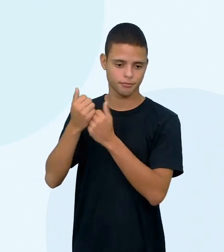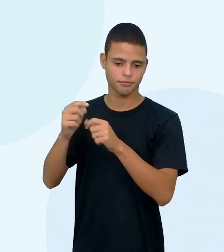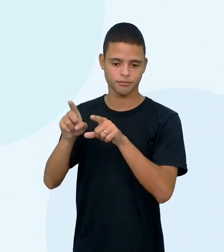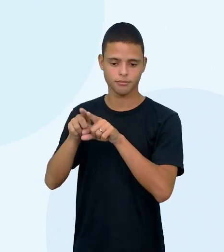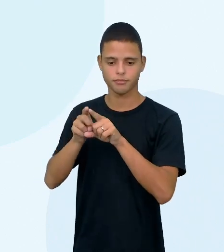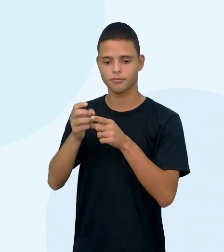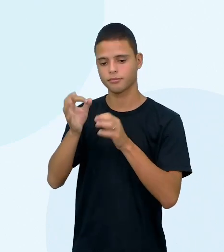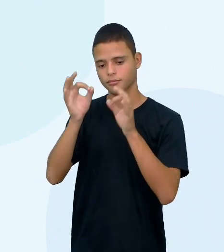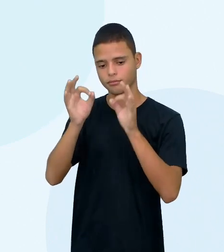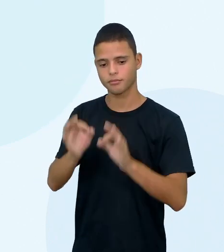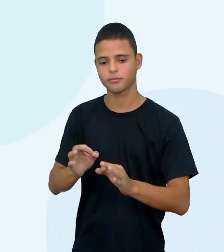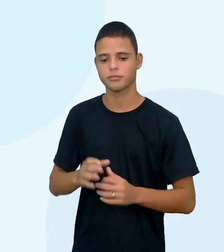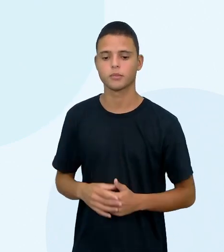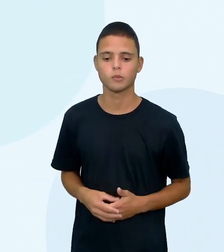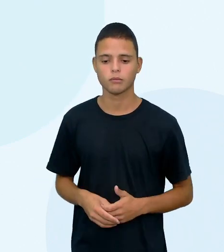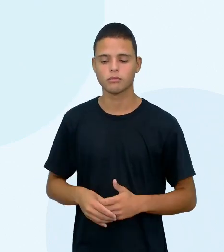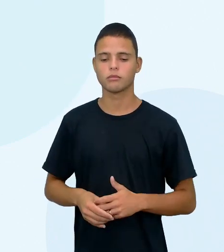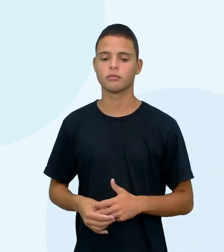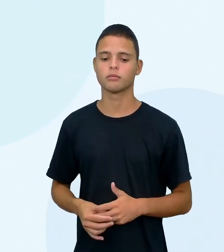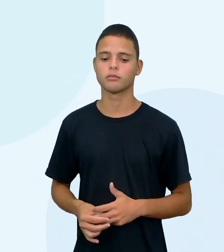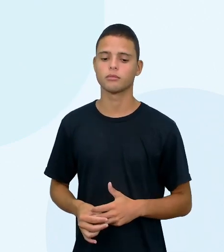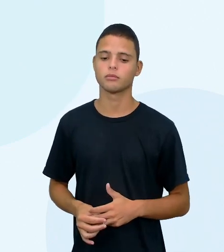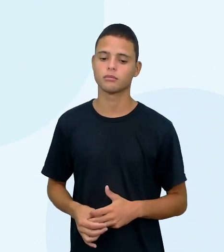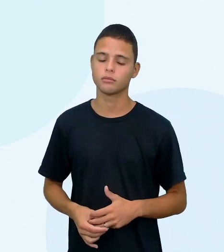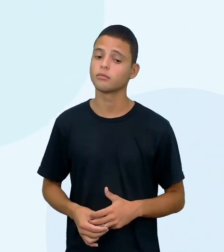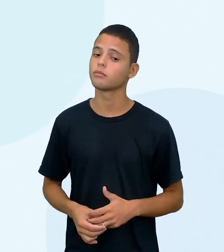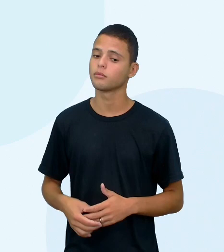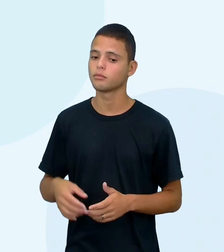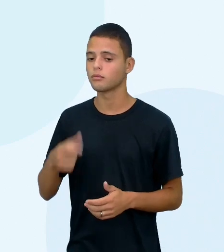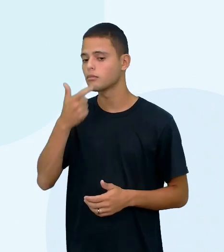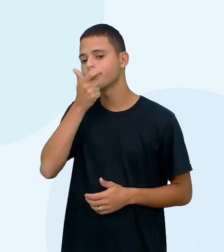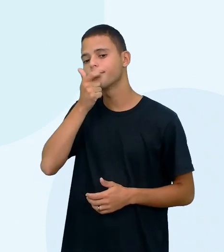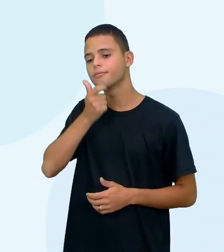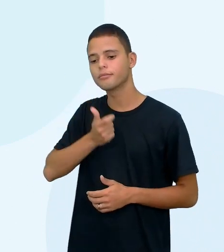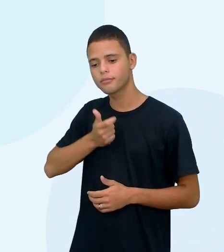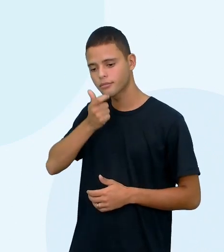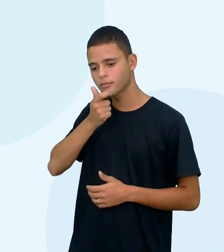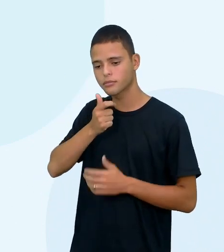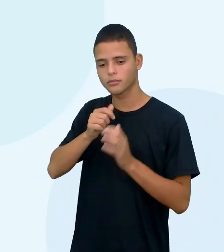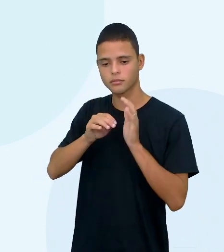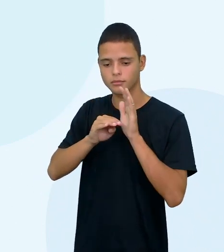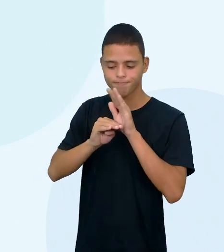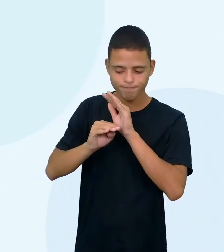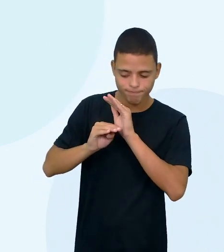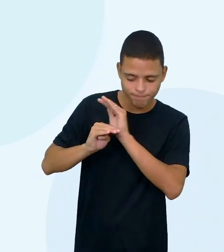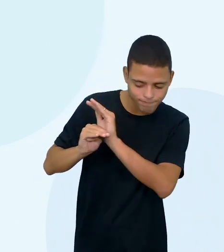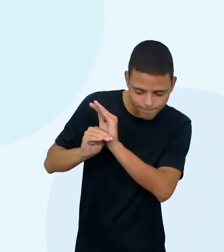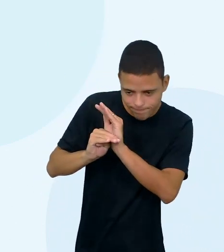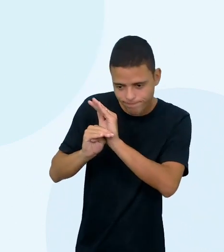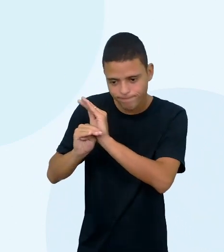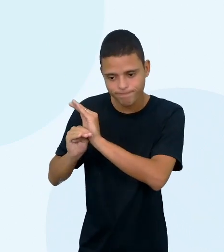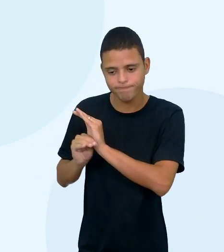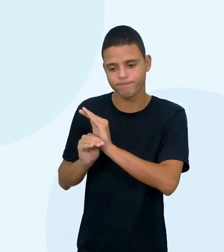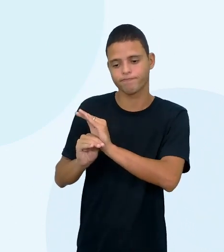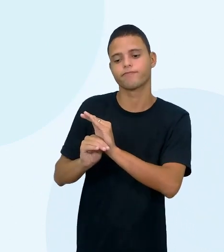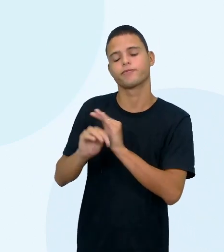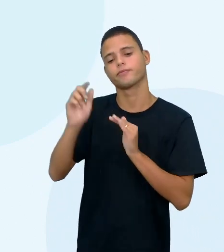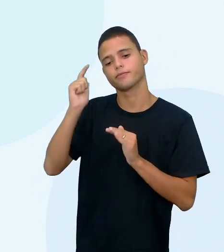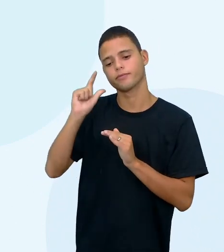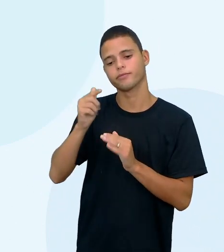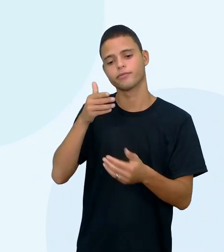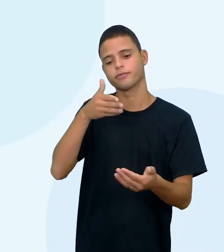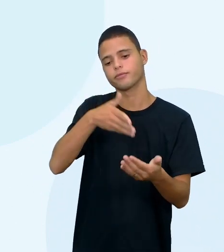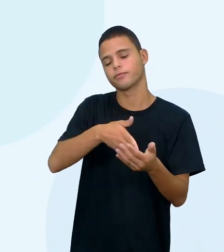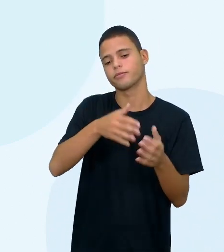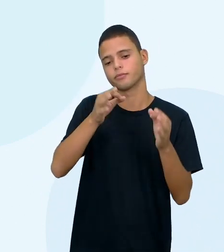condução do alimento. A língua, então, ela ajuda empurrando o alimento para o esôfago. E